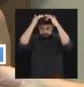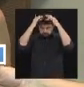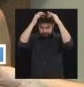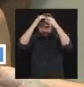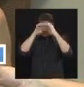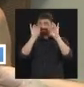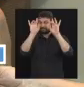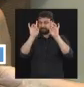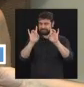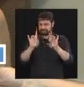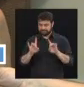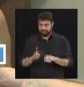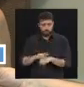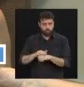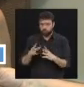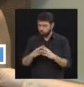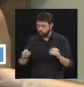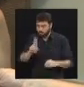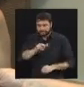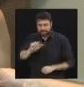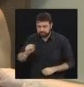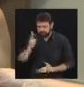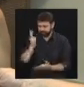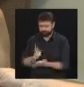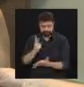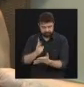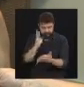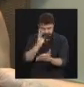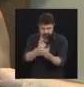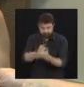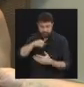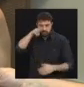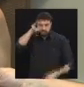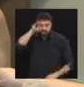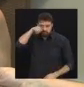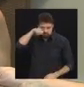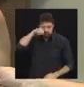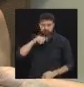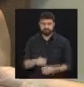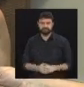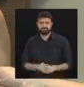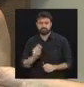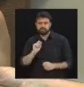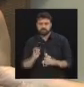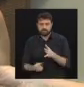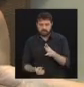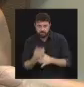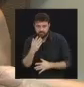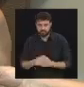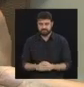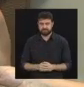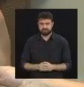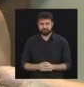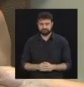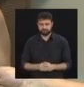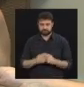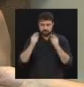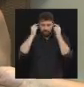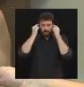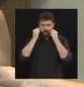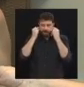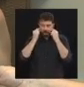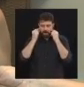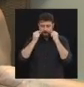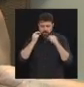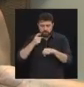raro, sem cura, irreversível, tá? Que decorre do desenvolvimento anormal dos nervos